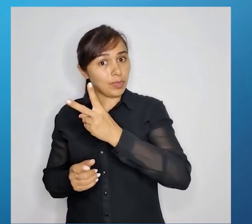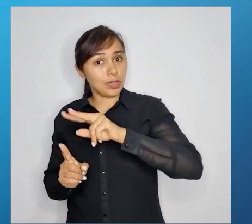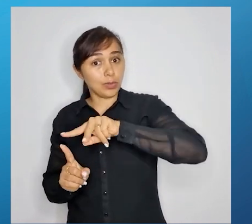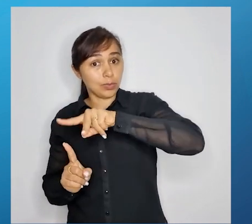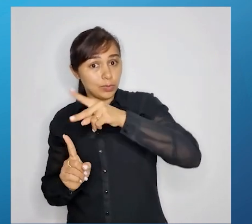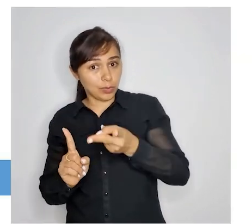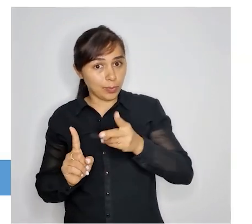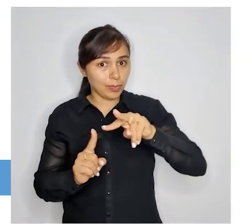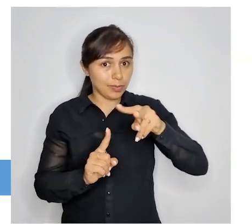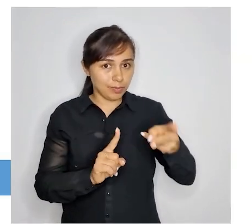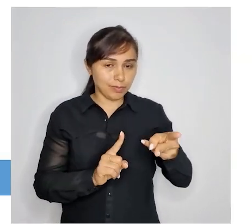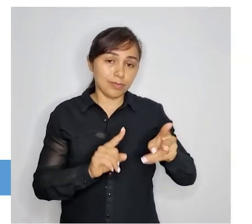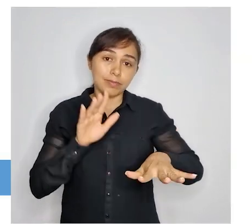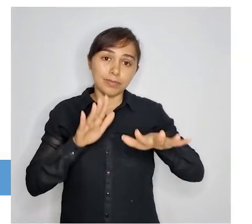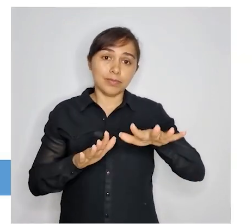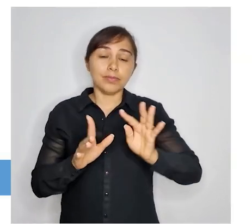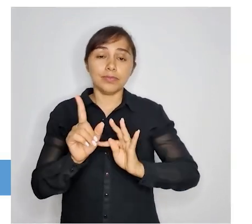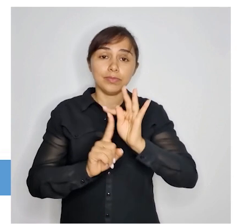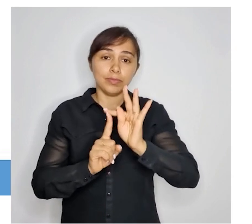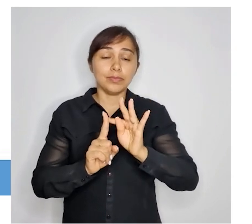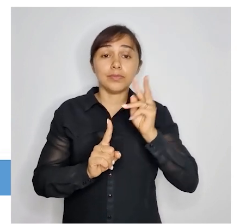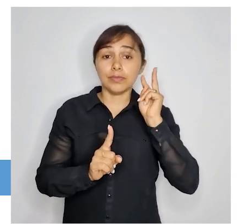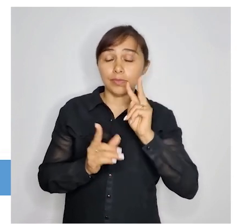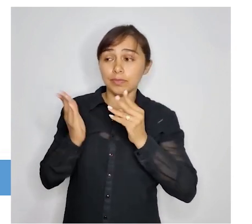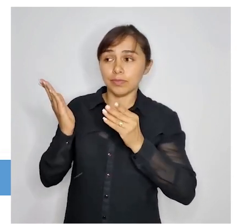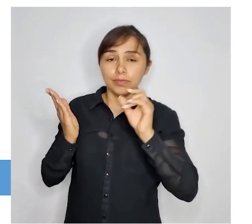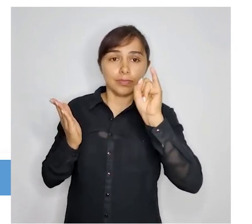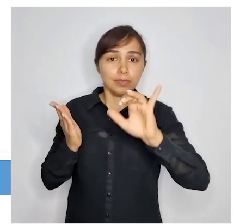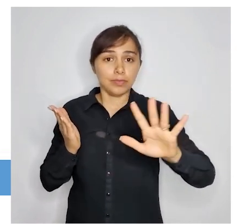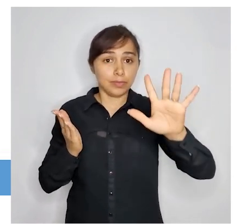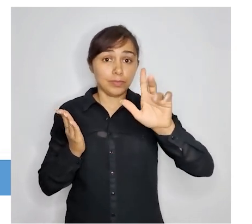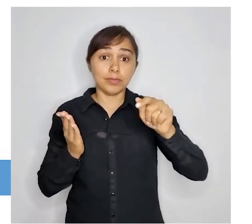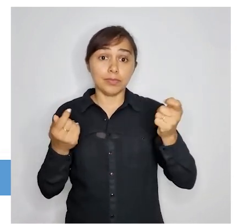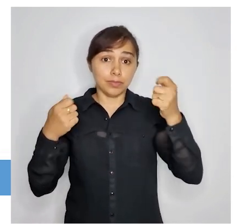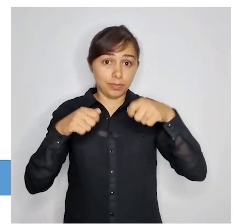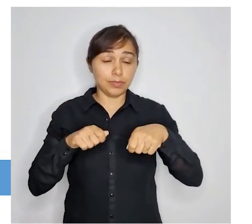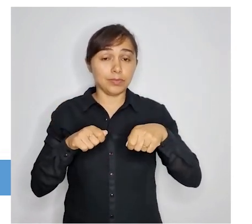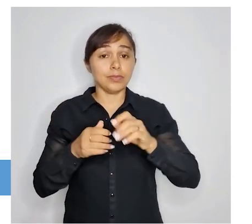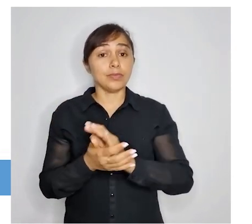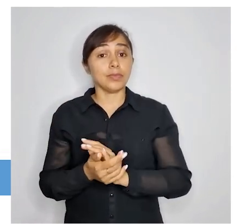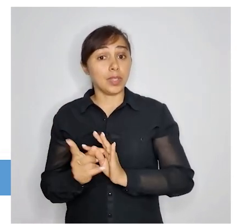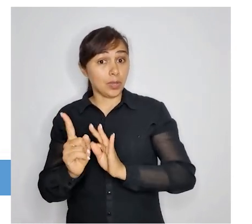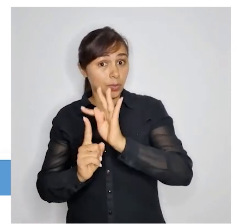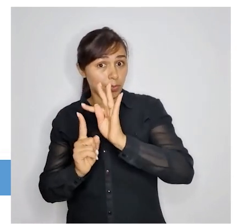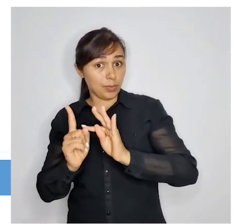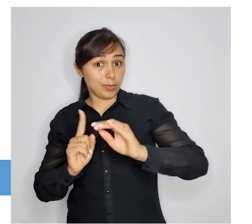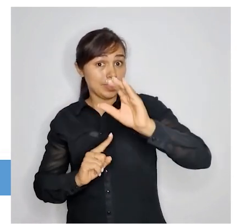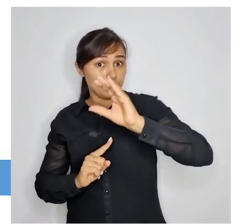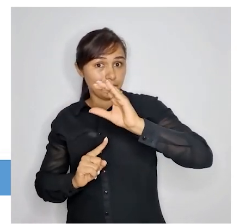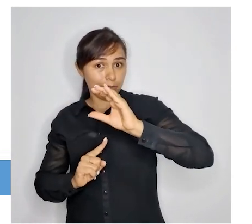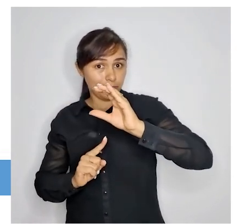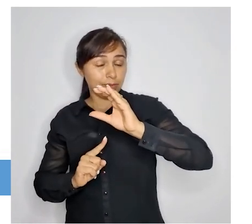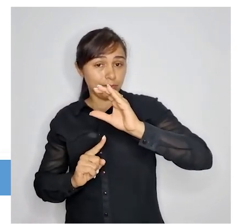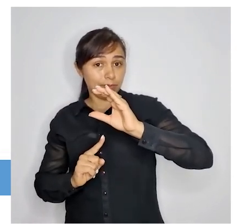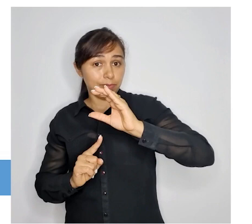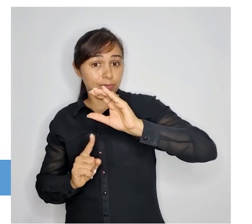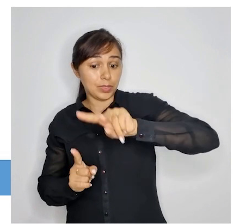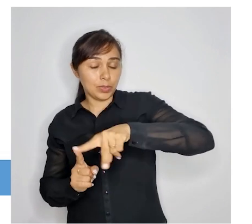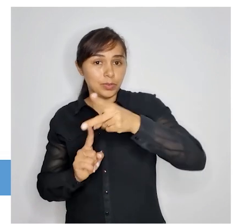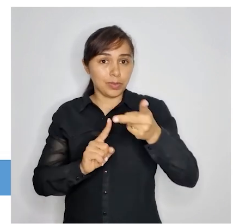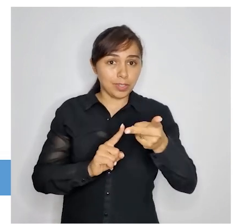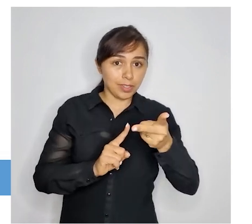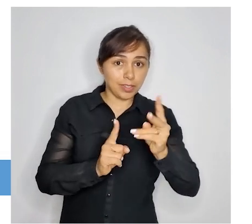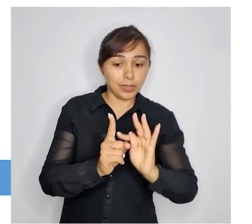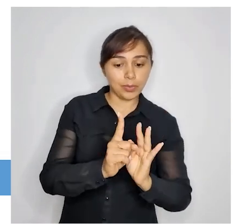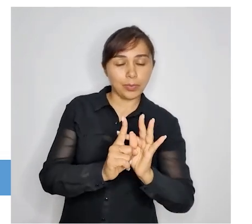acordo com a temperatura. Vamos observar atentamente a imagem. É possível transformar graus Celsius em Fahrenheit. É possível também